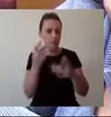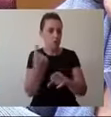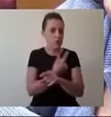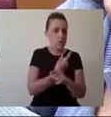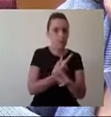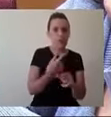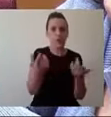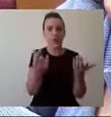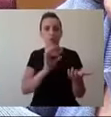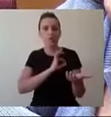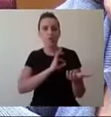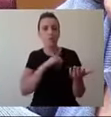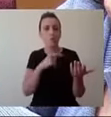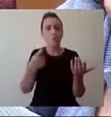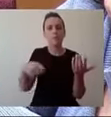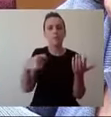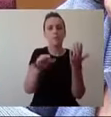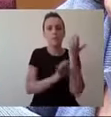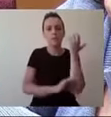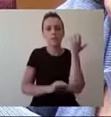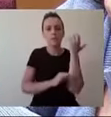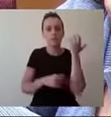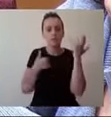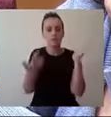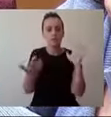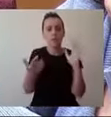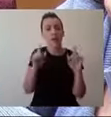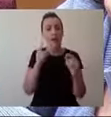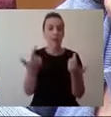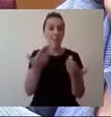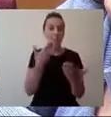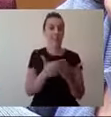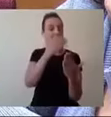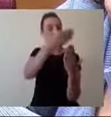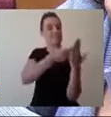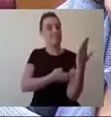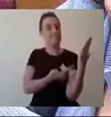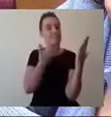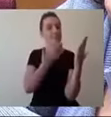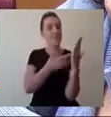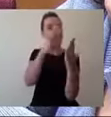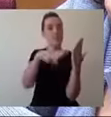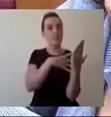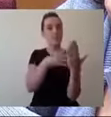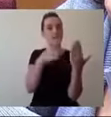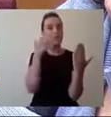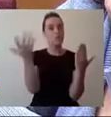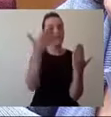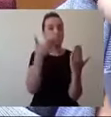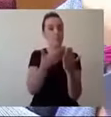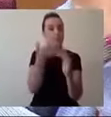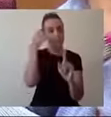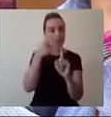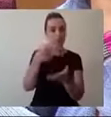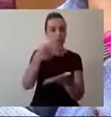é utilizar essa posição, ou uma declaração em como se tem essa posição, para integrar uma tabela de mérito para a obtenção de uma bolsa e utilizar esse